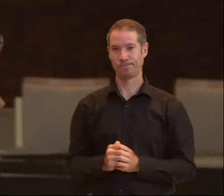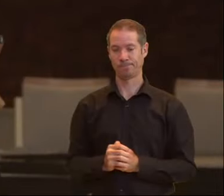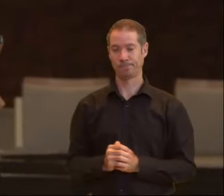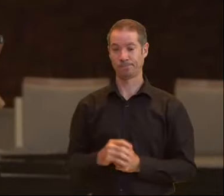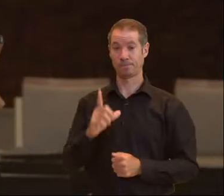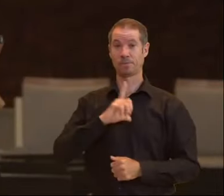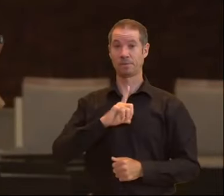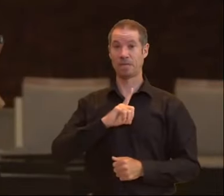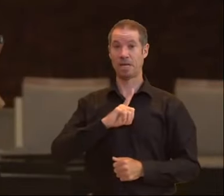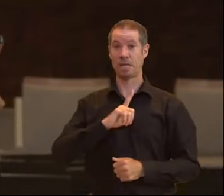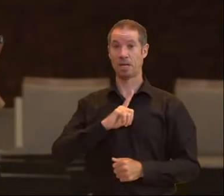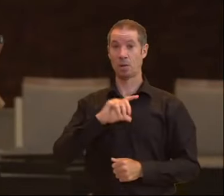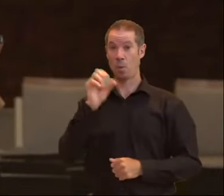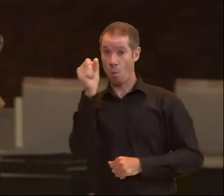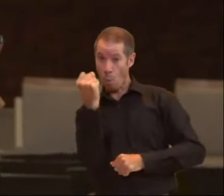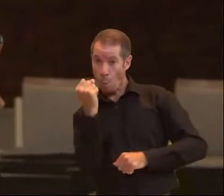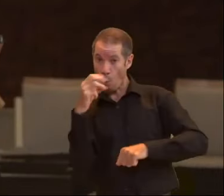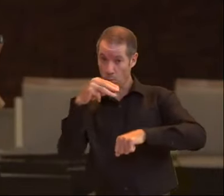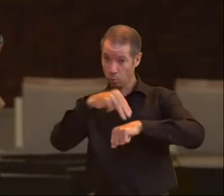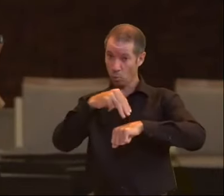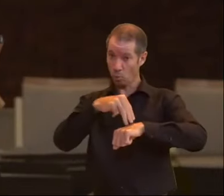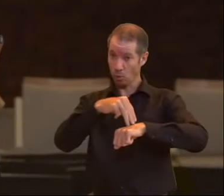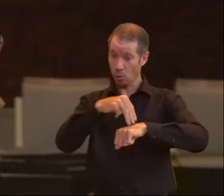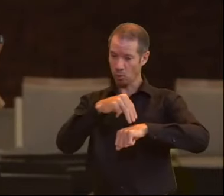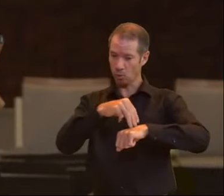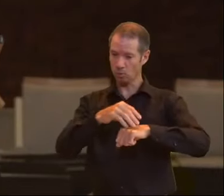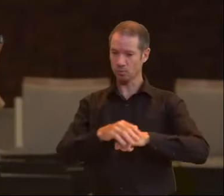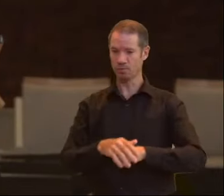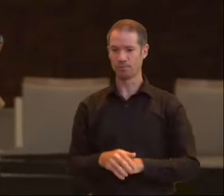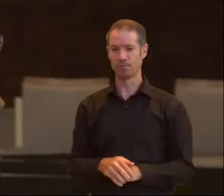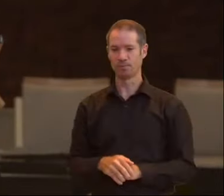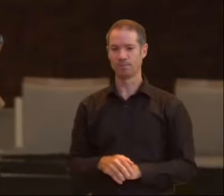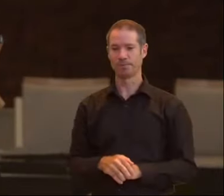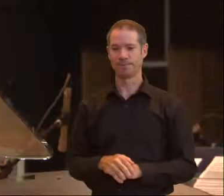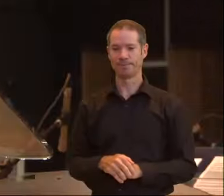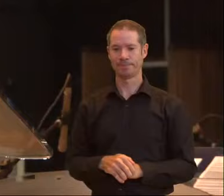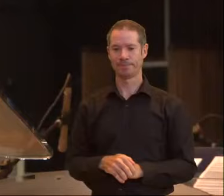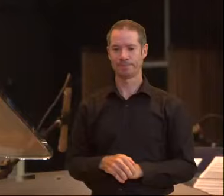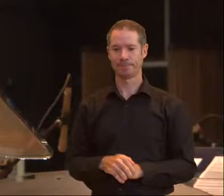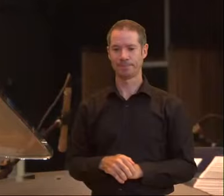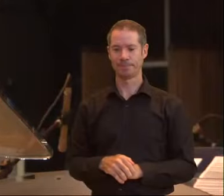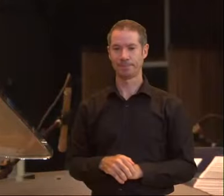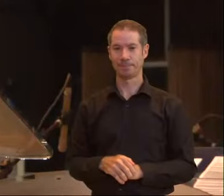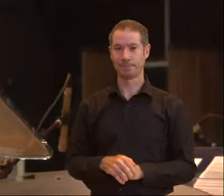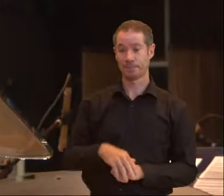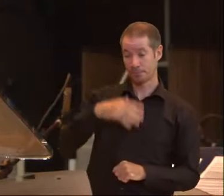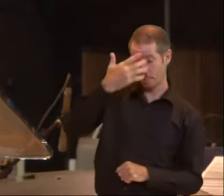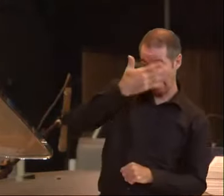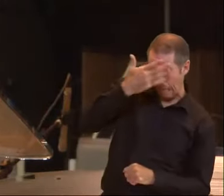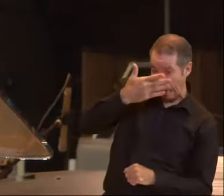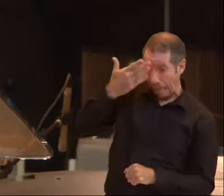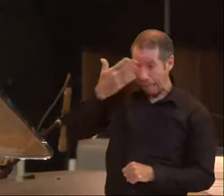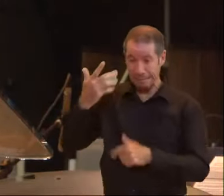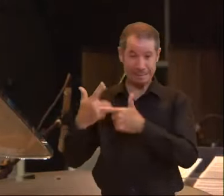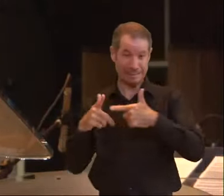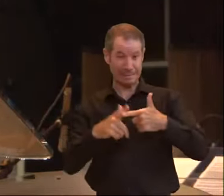Eu tenho 8 minutos, é tanto, já não enxergo muito também,